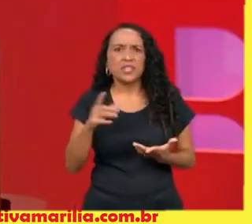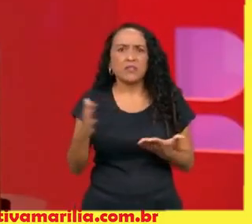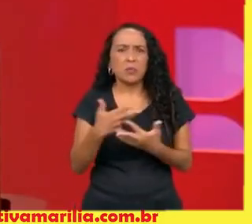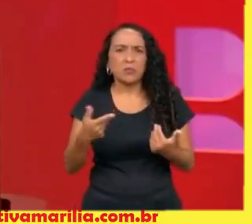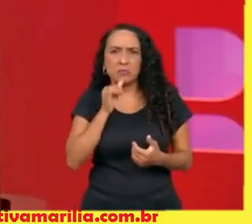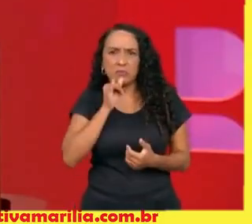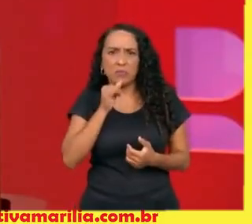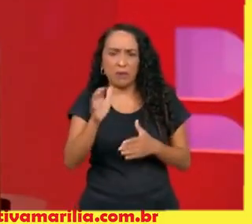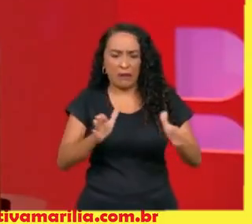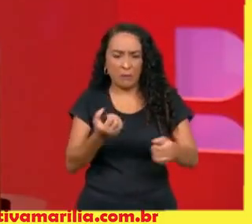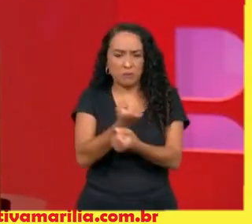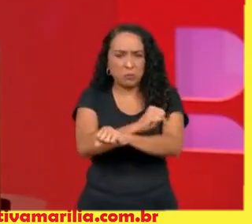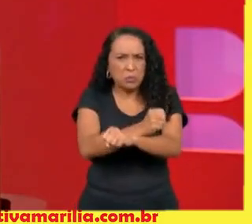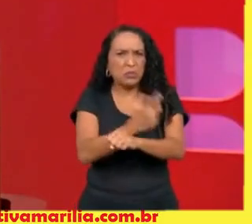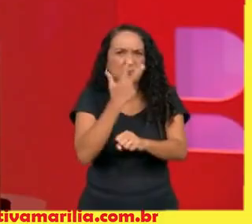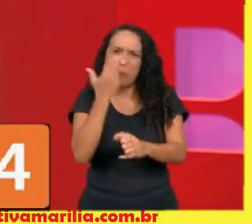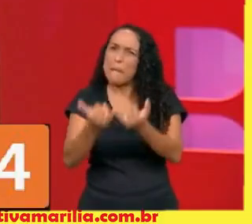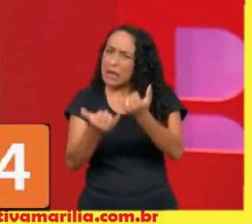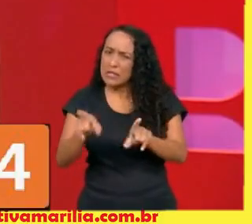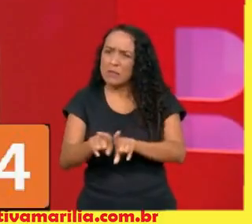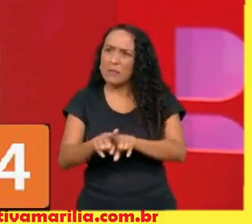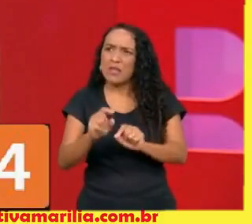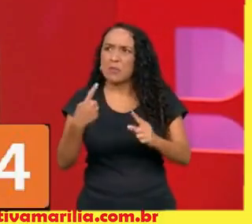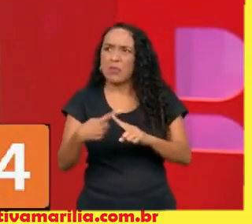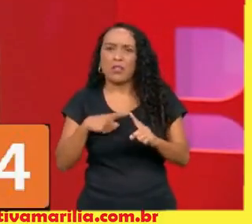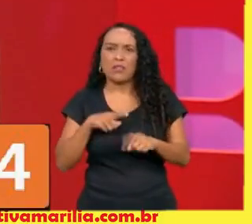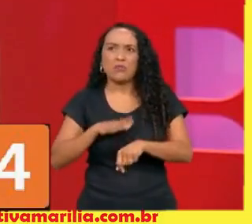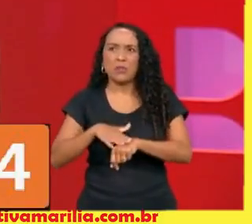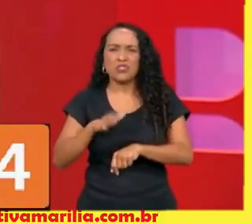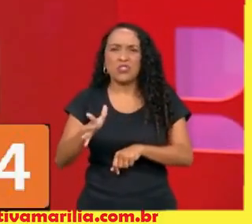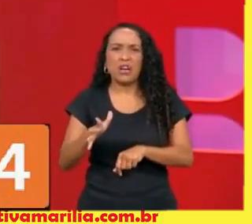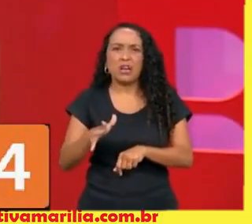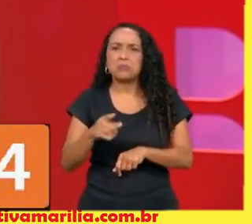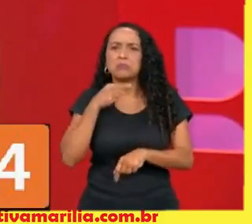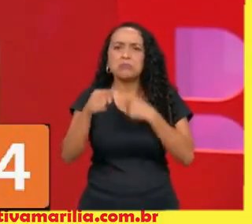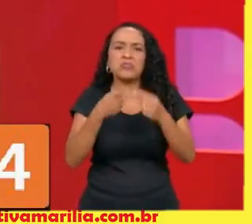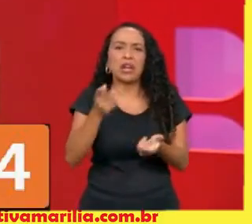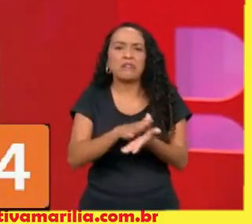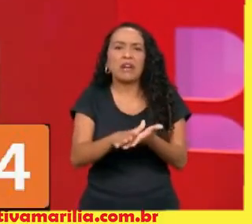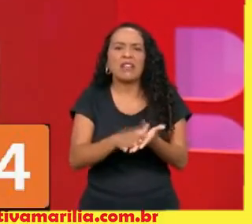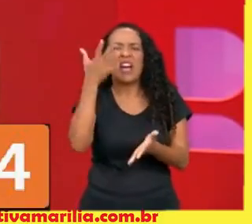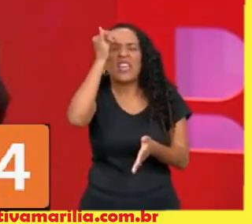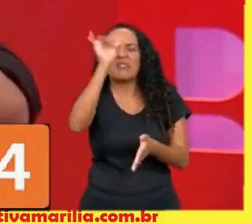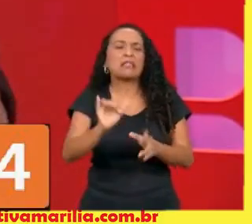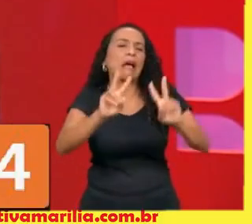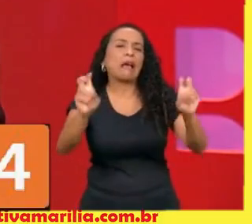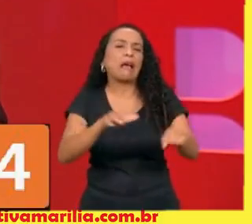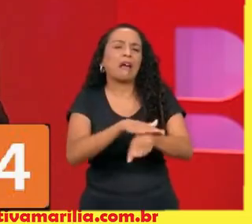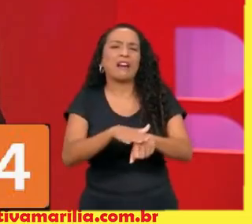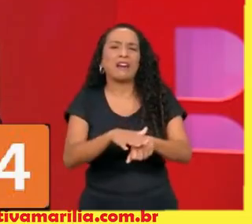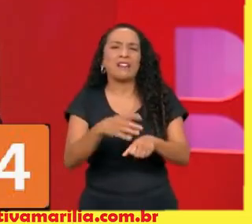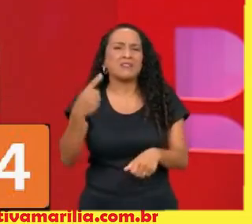escravidão foi um pouco parecido também, né? Chegou um momento em que já não se falava, vamos evitar falar sobre isso, vamos fazer de conta que